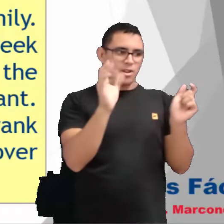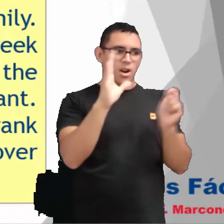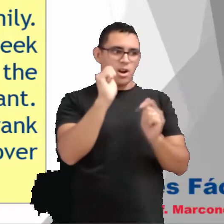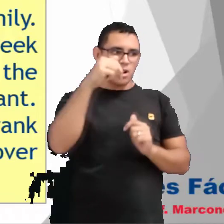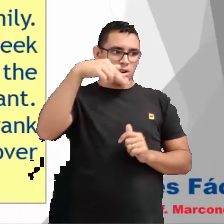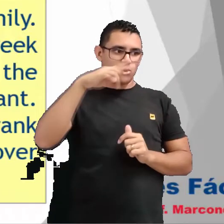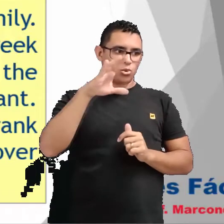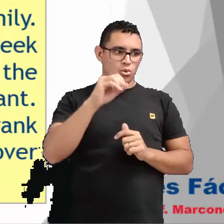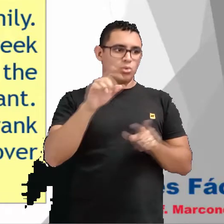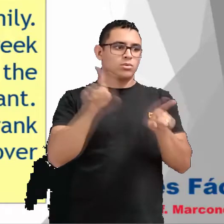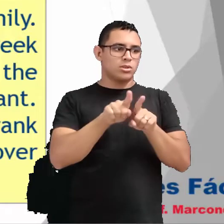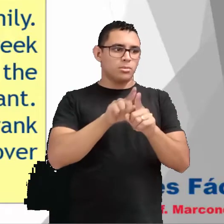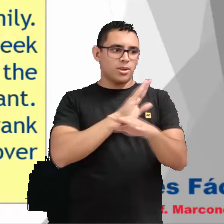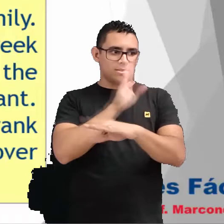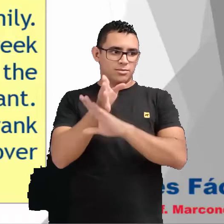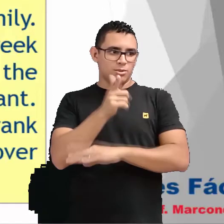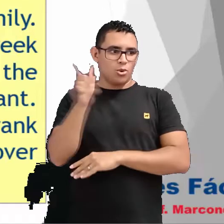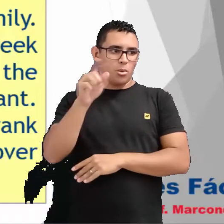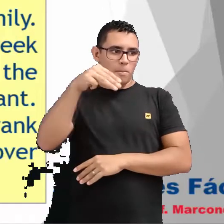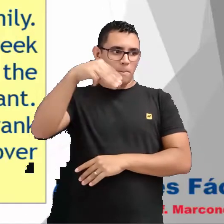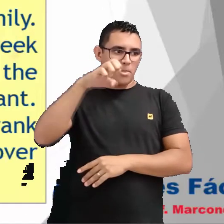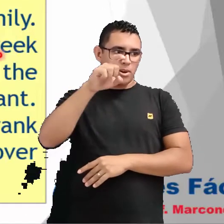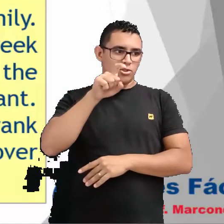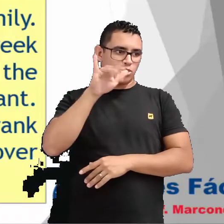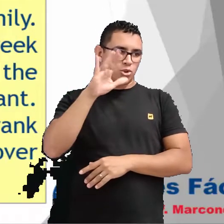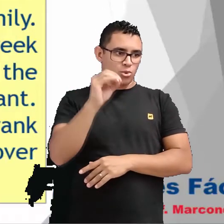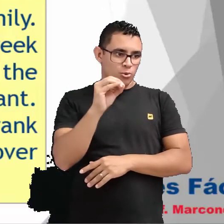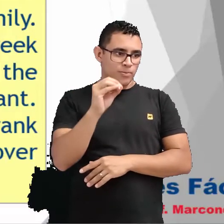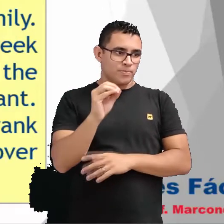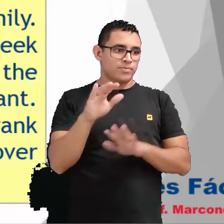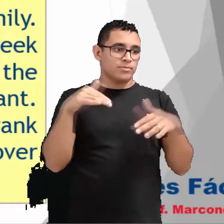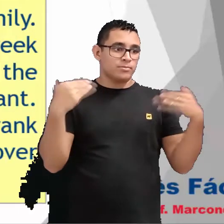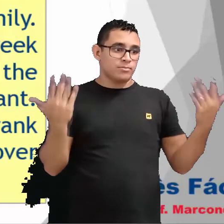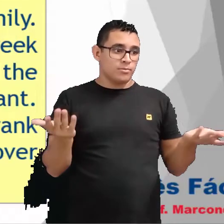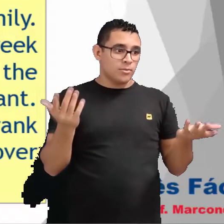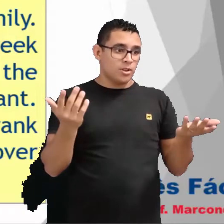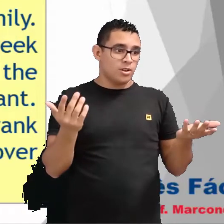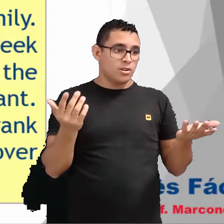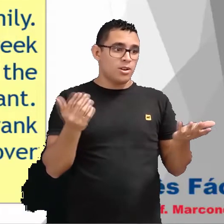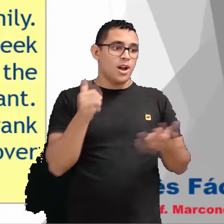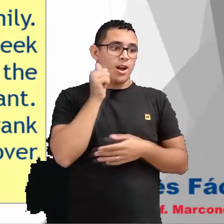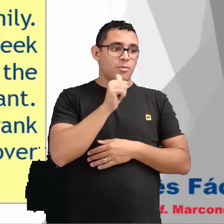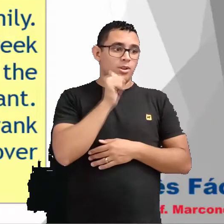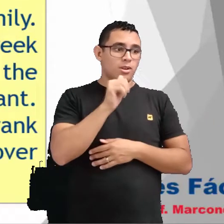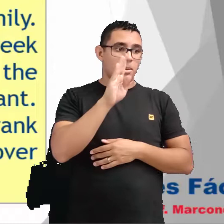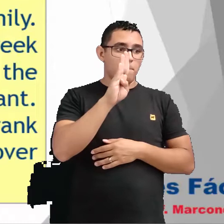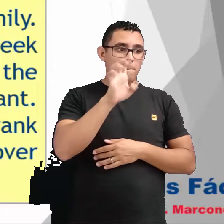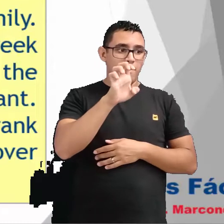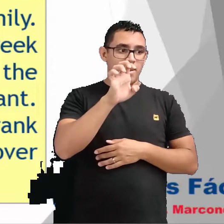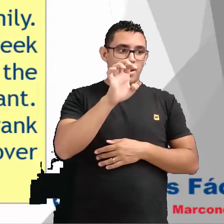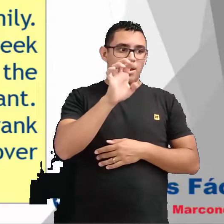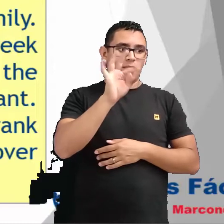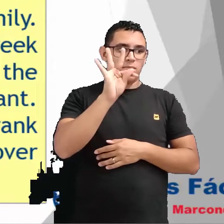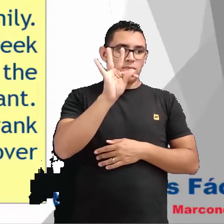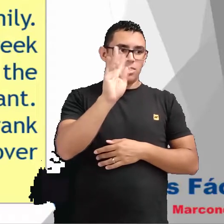visited Cancun in Mexico. Beth loved the week she spent there. Então, a Beth amou, né? Olha o